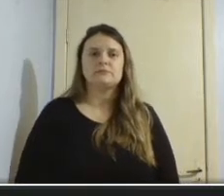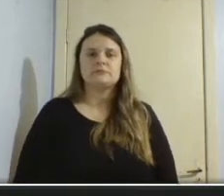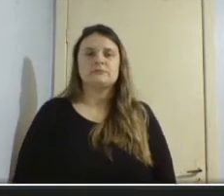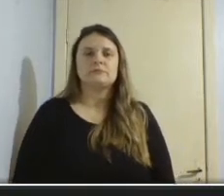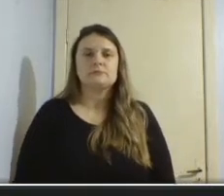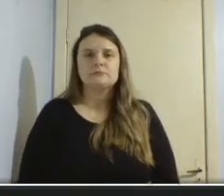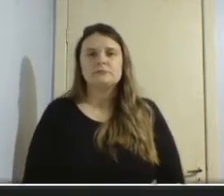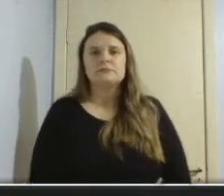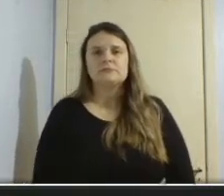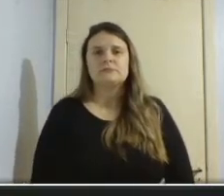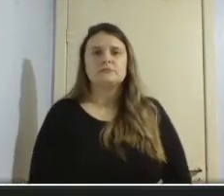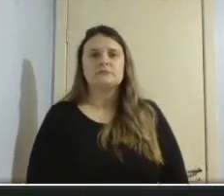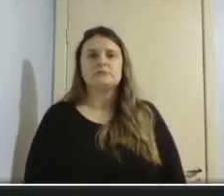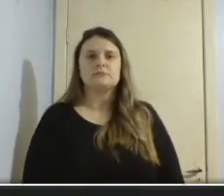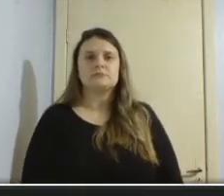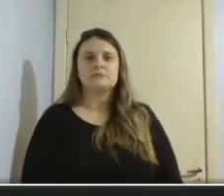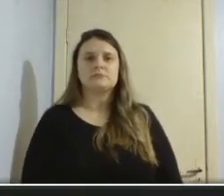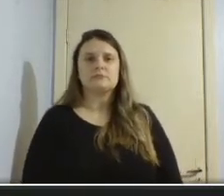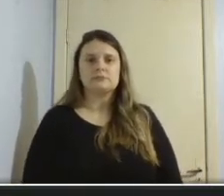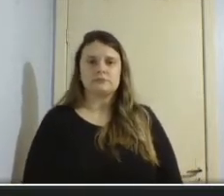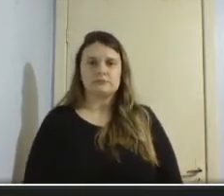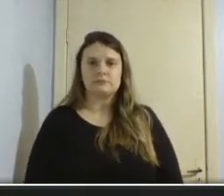verifica como é que aparece na gravação.